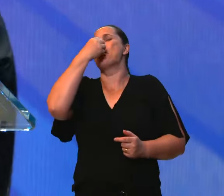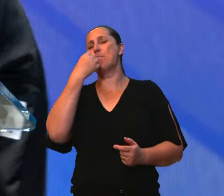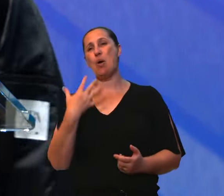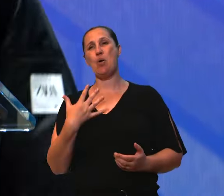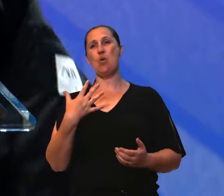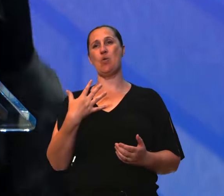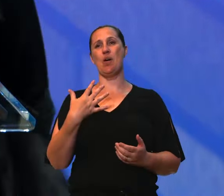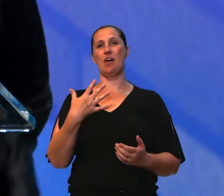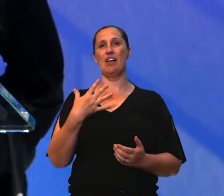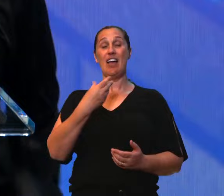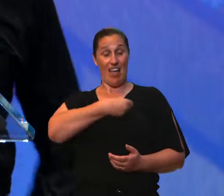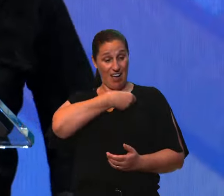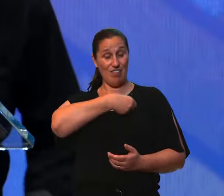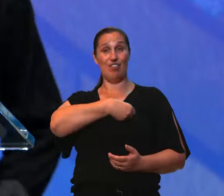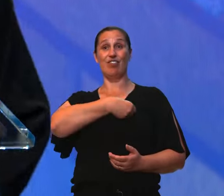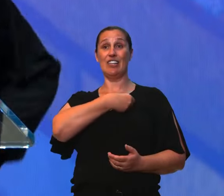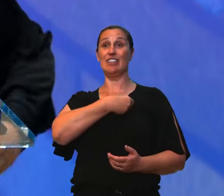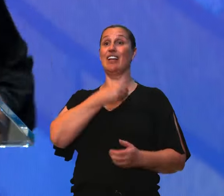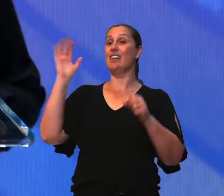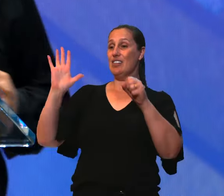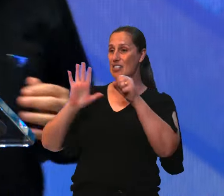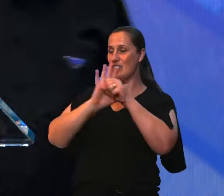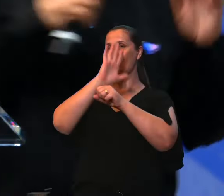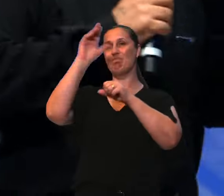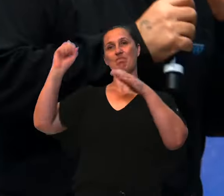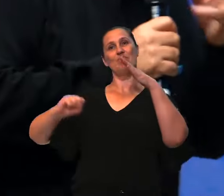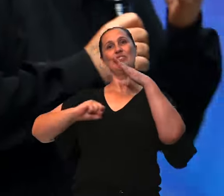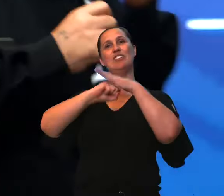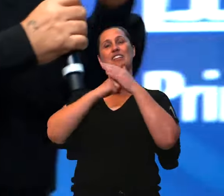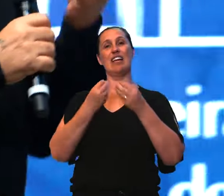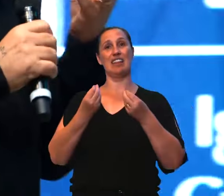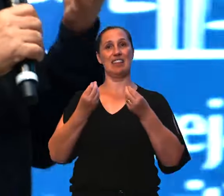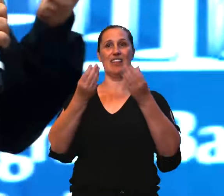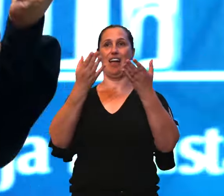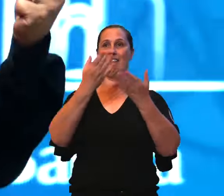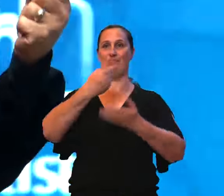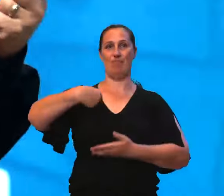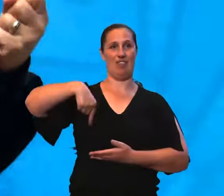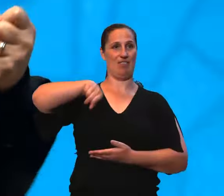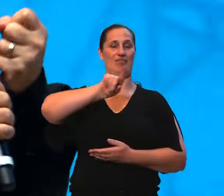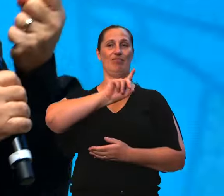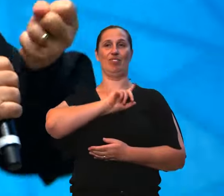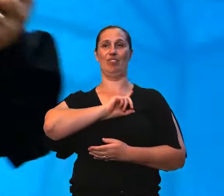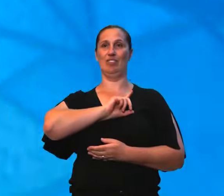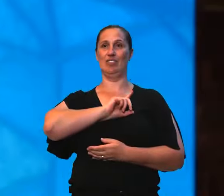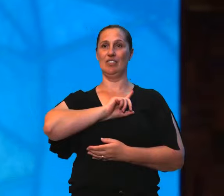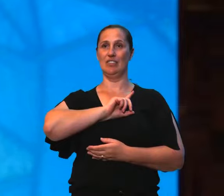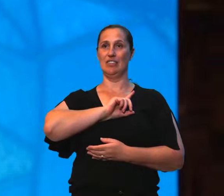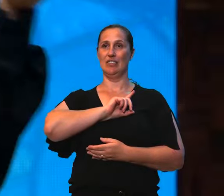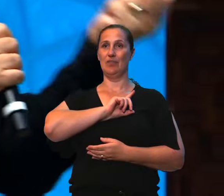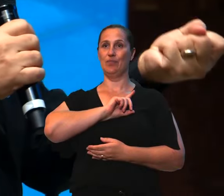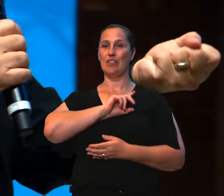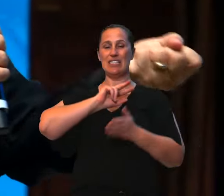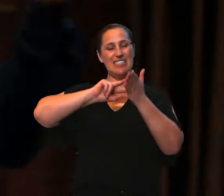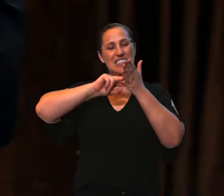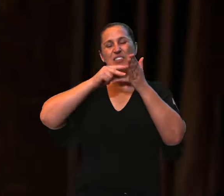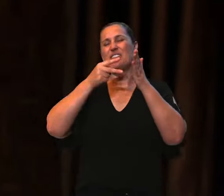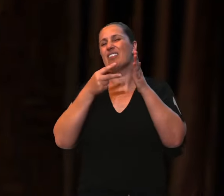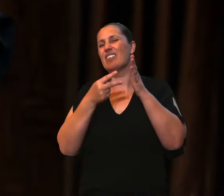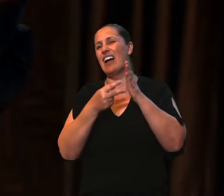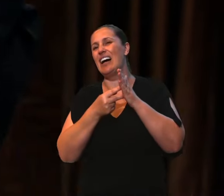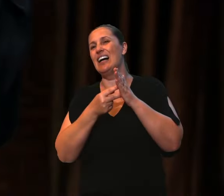boa essa é a vida em abundância Que ele quer dar para nós vida em abundância é uma vida com significado